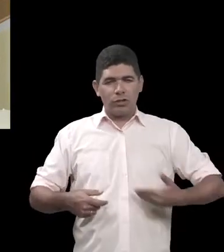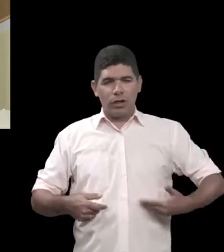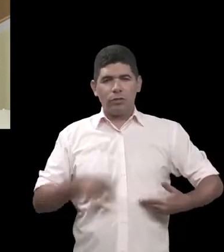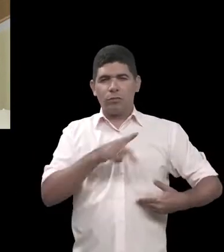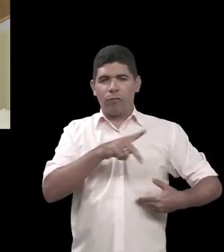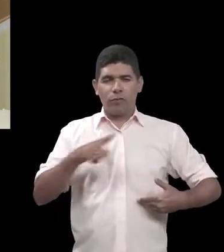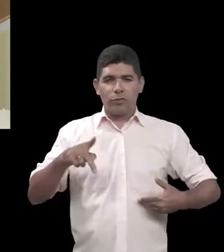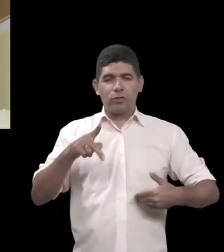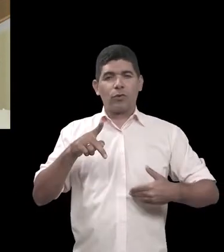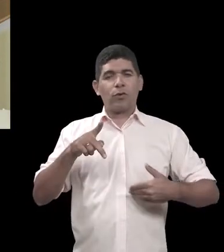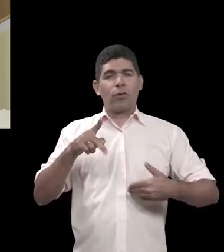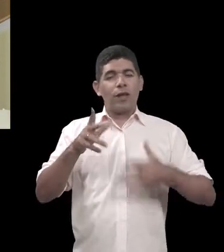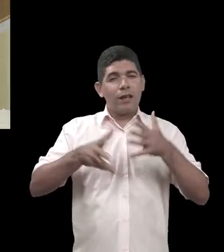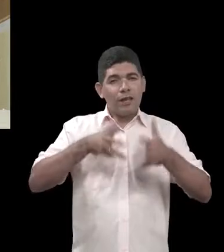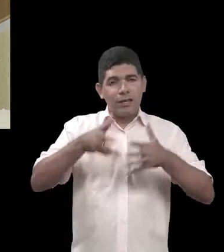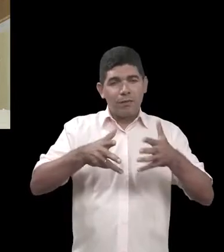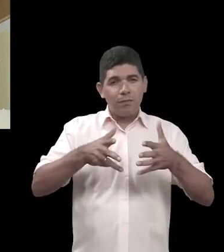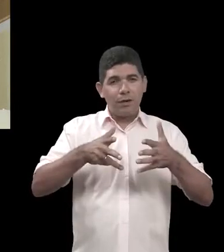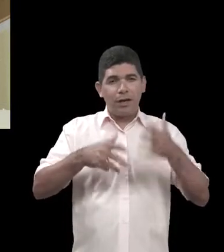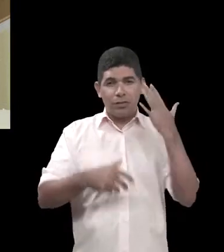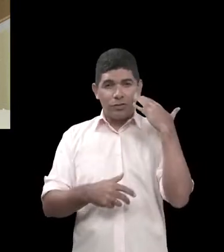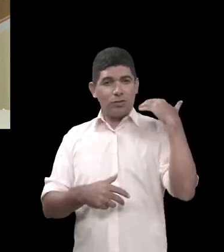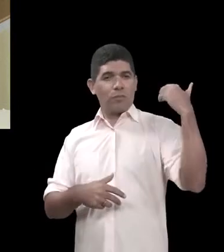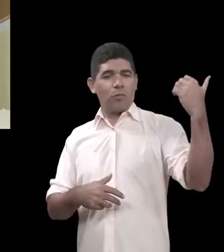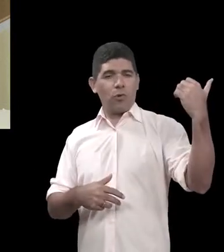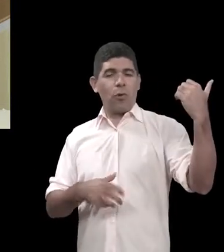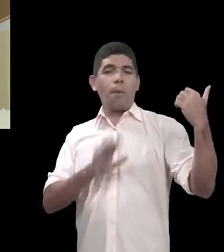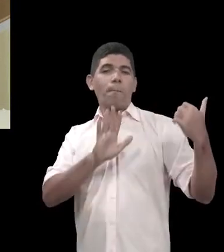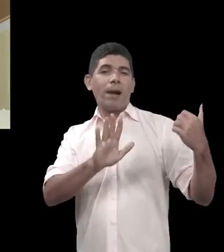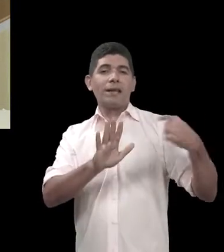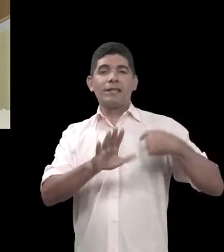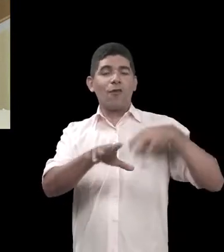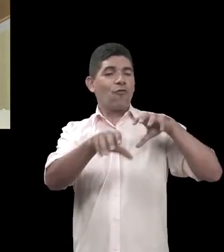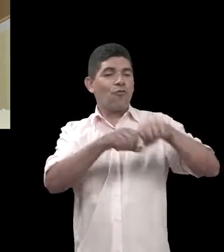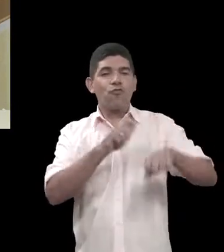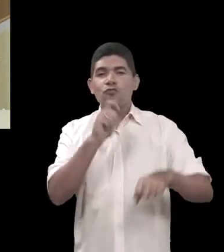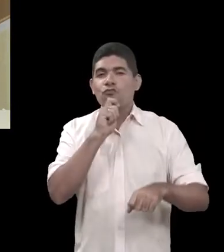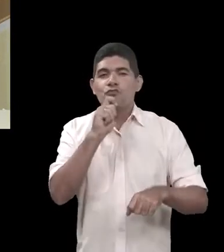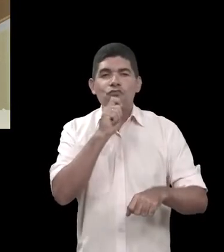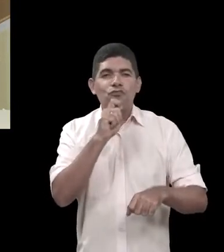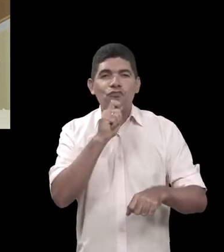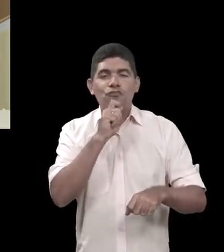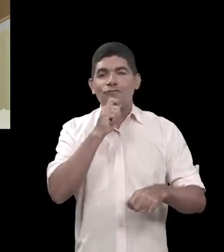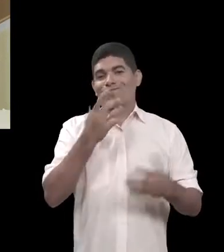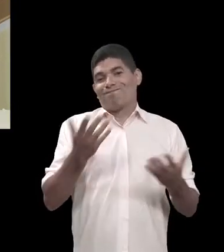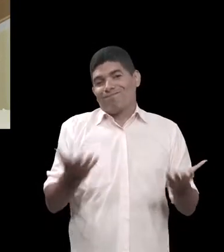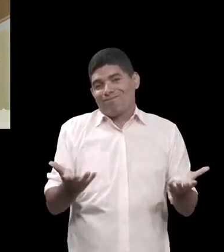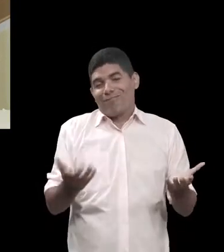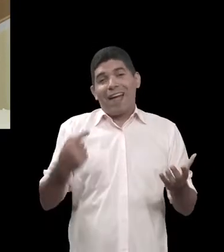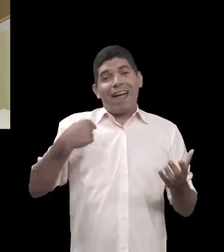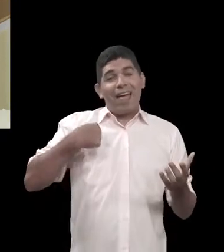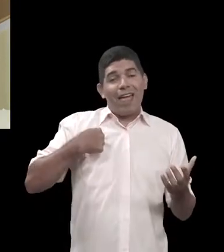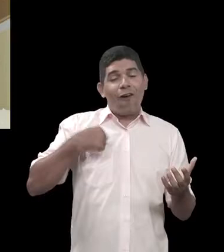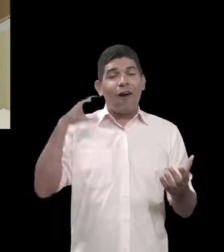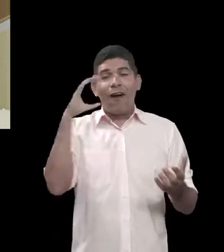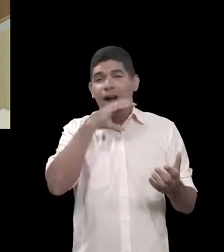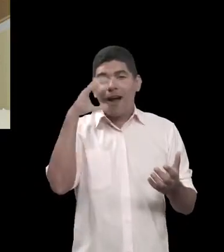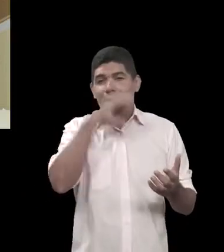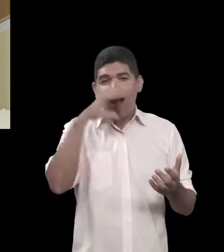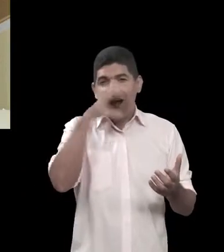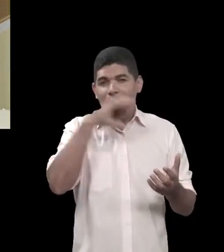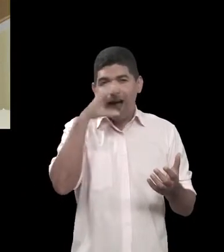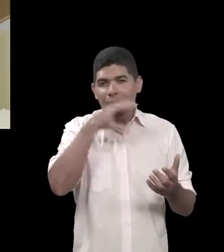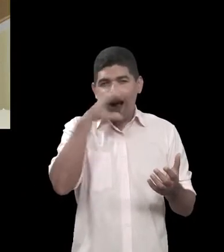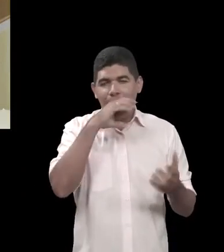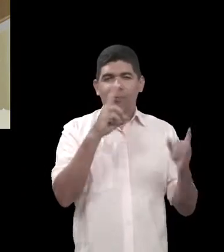podia assumir, no caso, se eu tivesse a formação já concluída em Letras Libras. Partindo disso, eu dei entrada nos procedimentos legais na UFRN